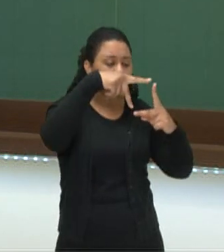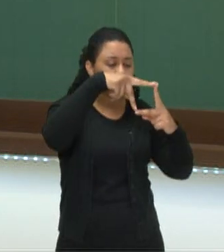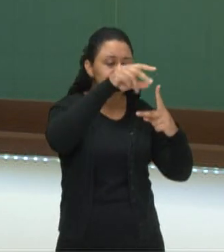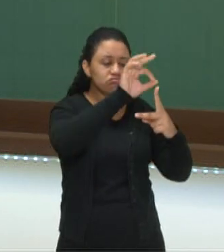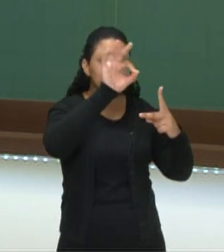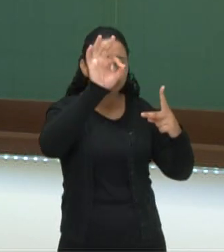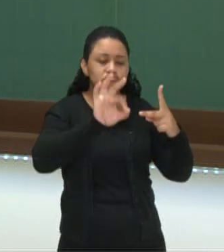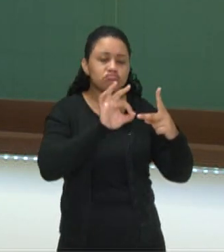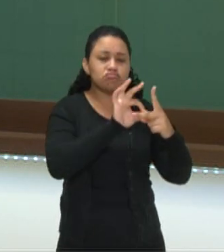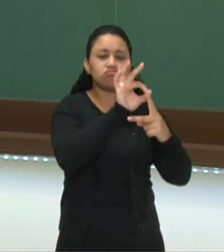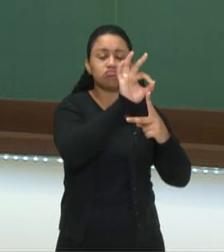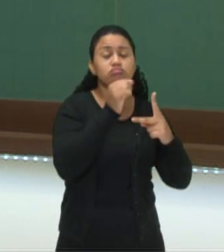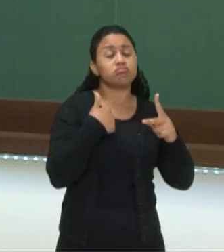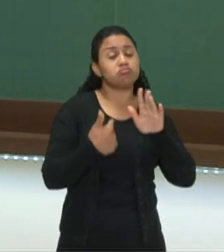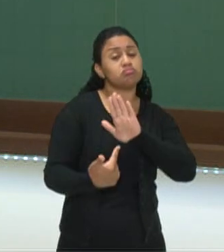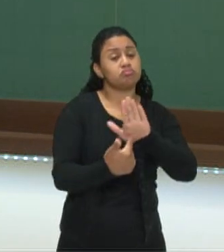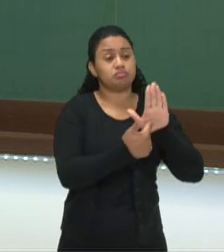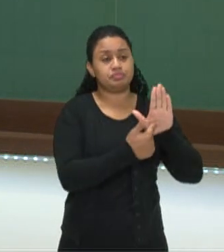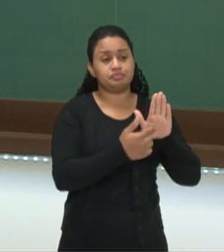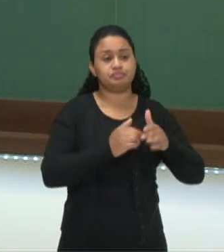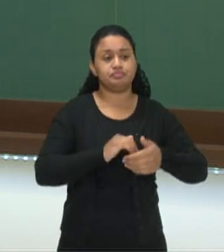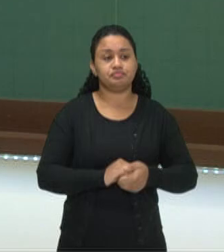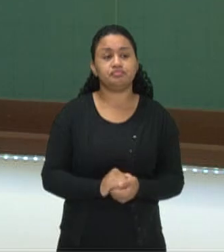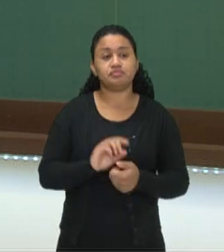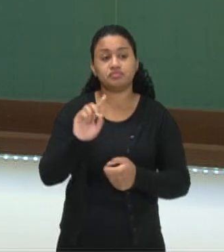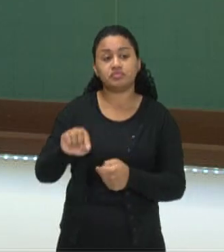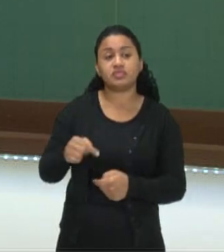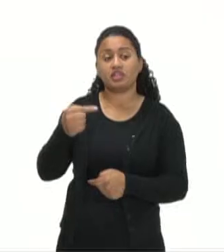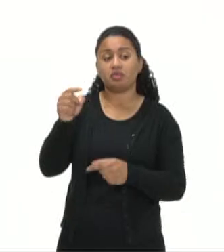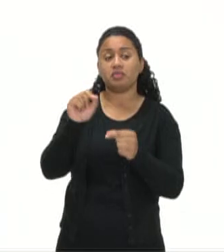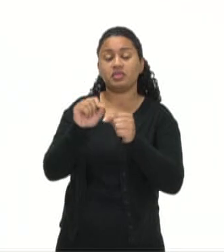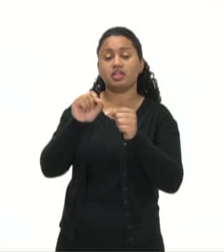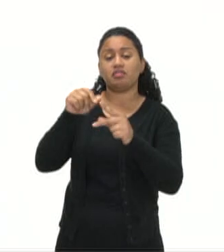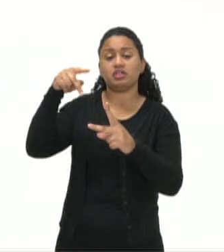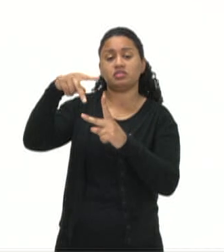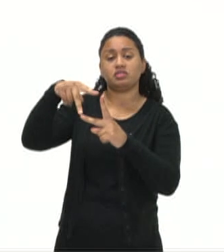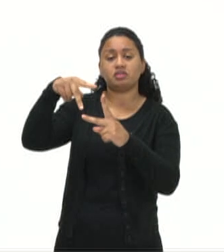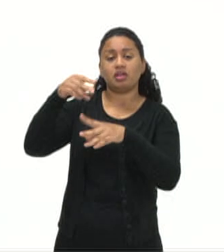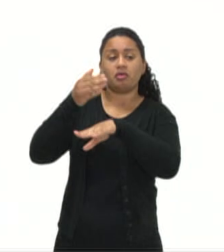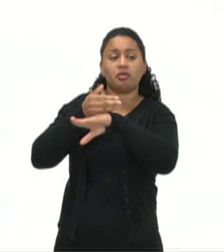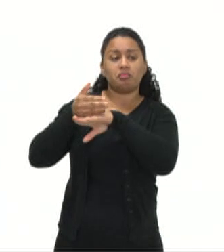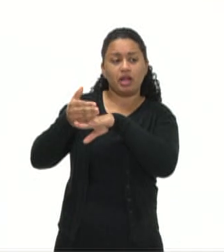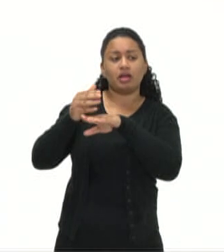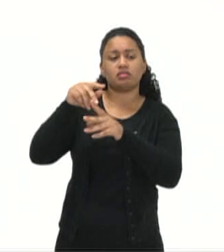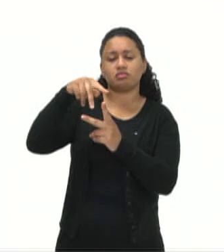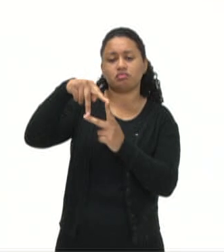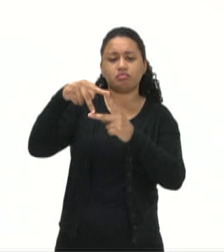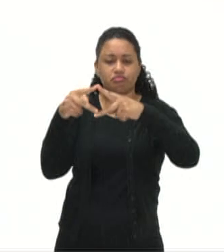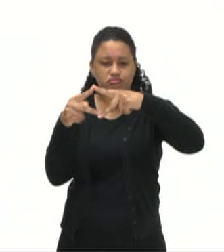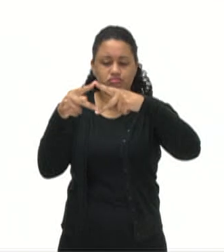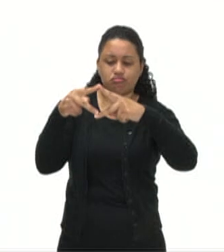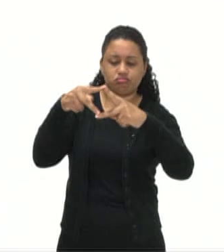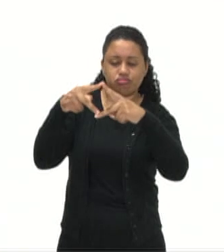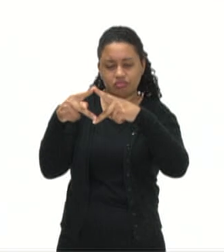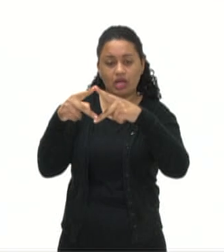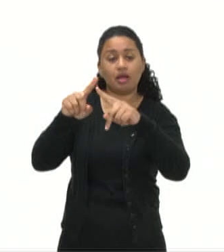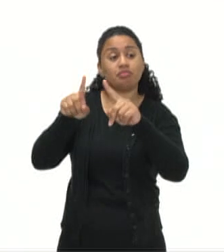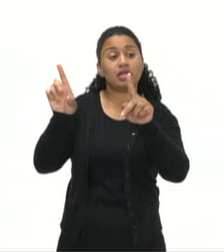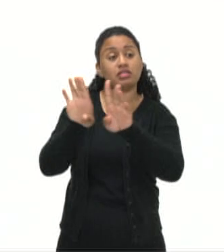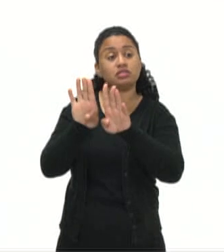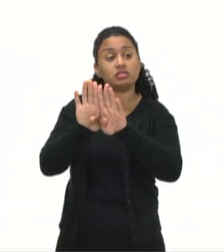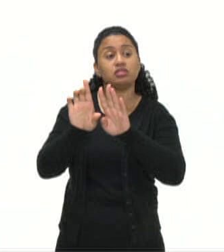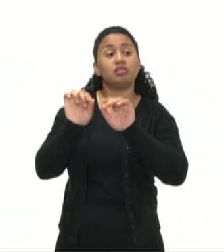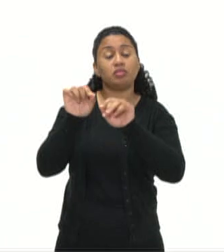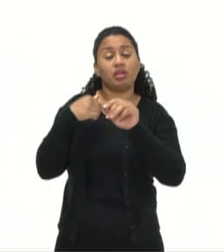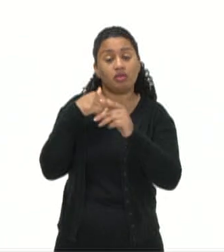Essa qualidade que está sendo mostrada aqui. E logo em seguida ele faz o quadrado branco, que é um quadrado um pouquinho mais inclinado, mas a mesma coisa. Ele traz